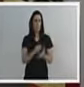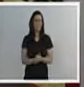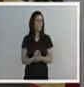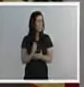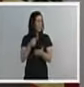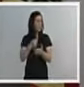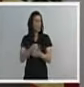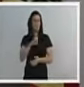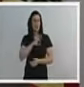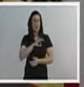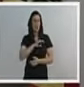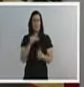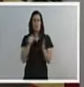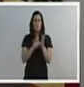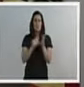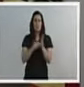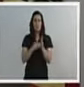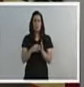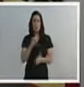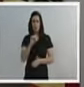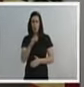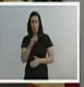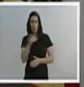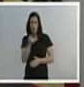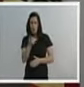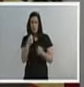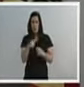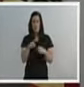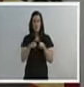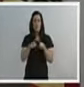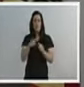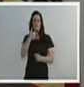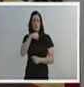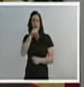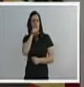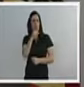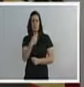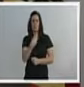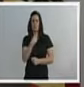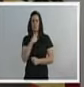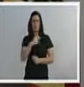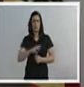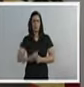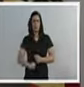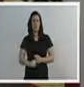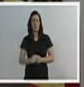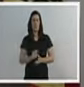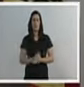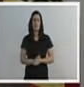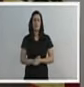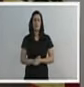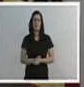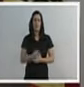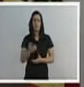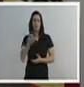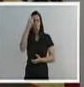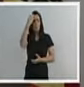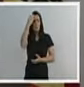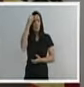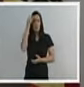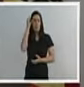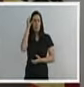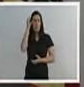É lógico que isso não é todo o apoio que a criança merece, mas a mãe não pode abortar, sob pena de ficar com essa culpa na consciência.